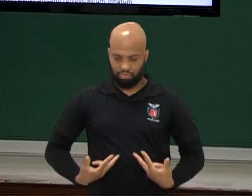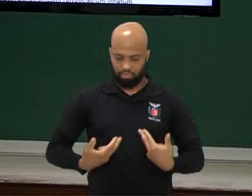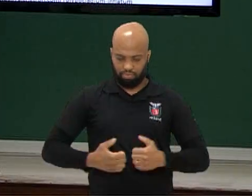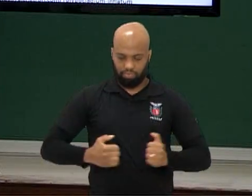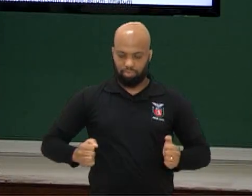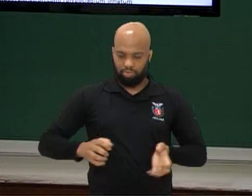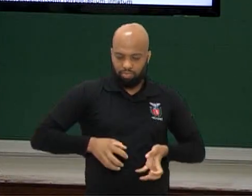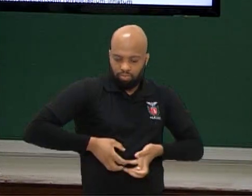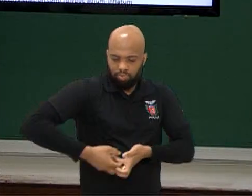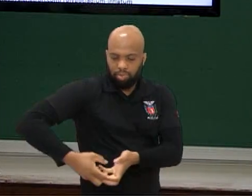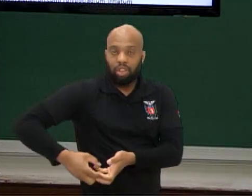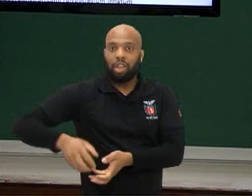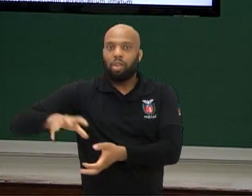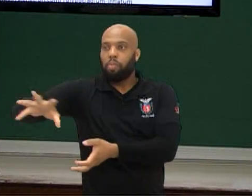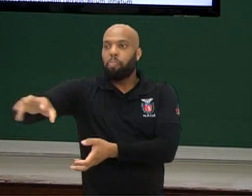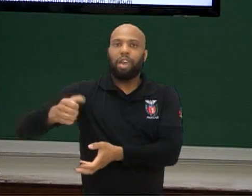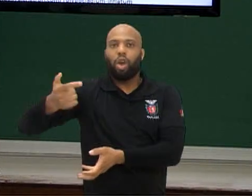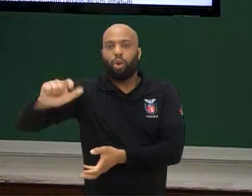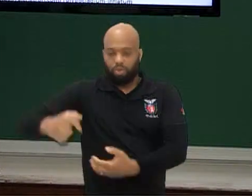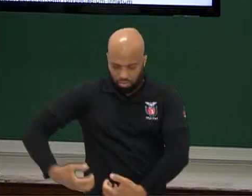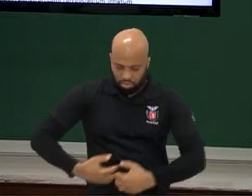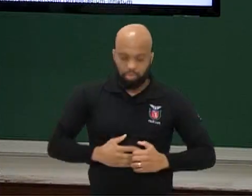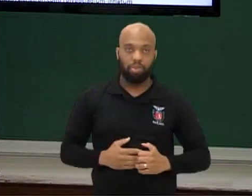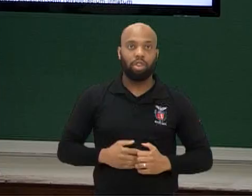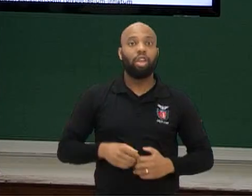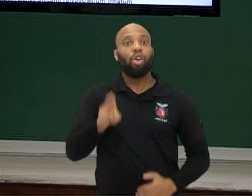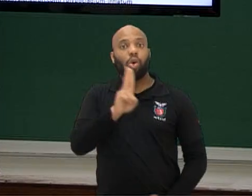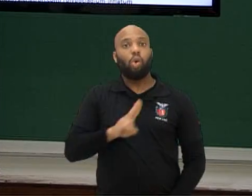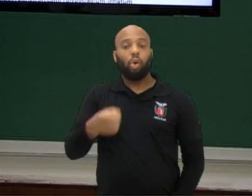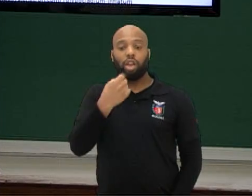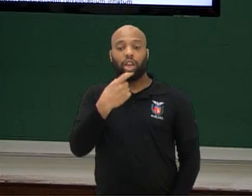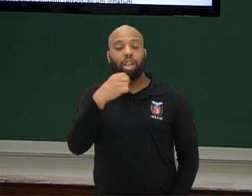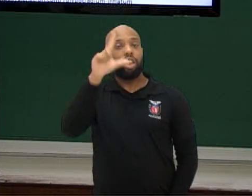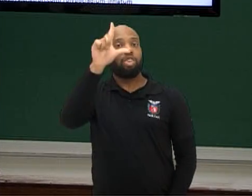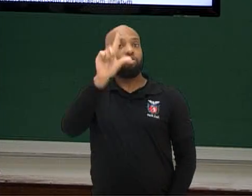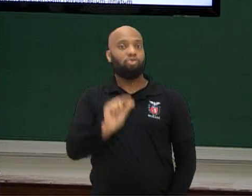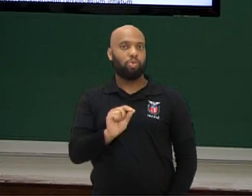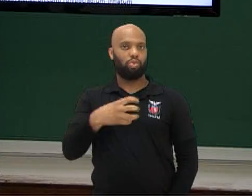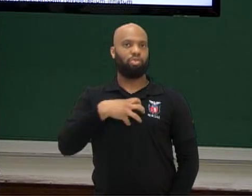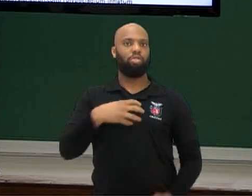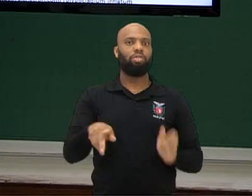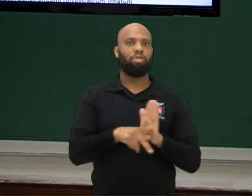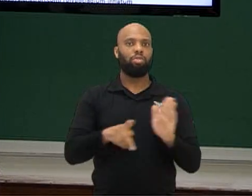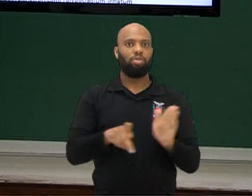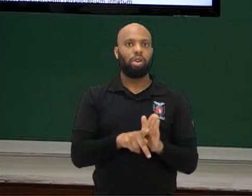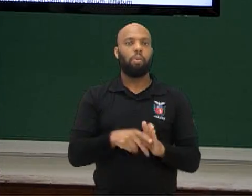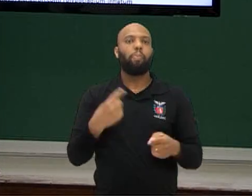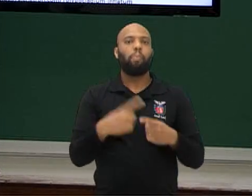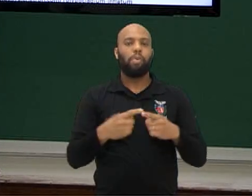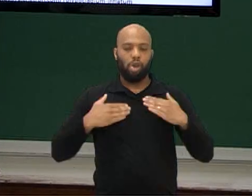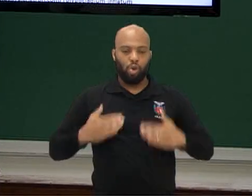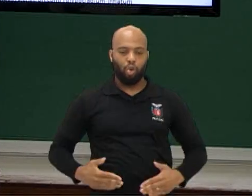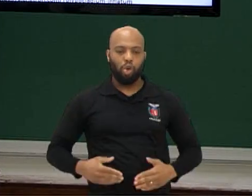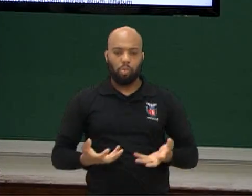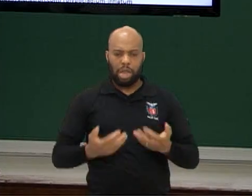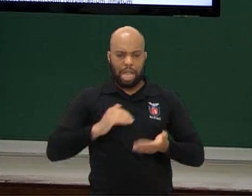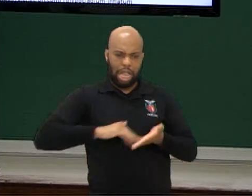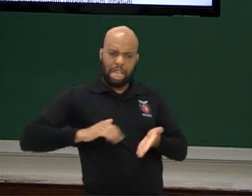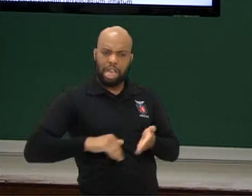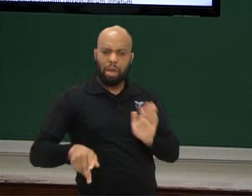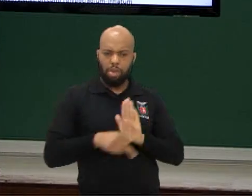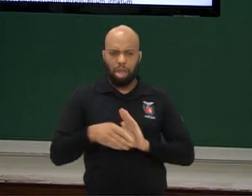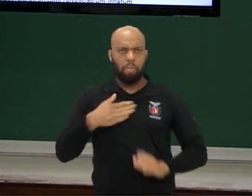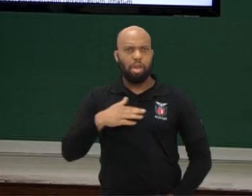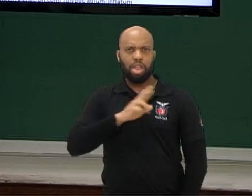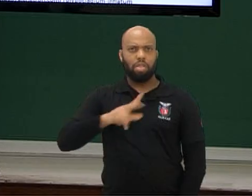para o organismo não rejeitar aquele novo órgão. Ele diminui um pouquinho o nosso sistema de defesa, o nosso sistema imunológico, impedindo